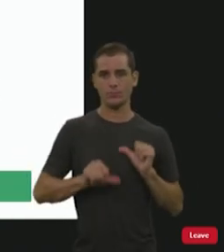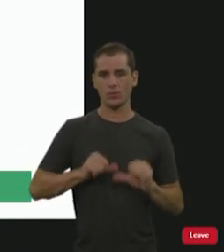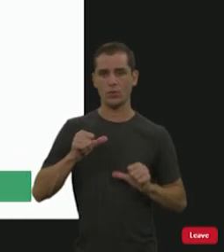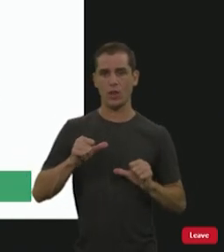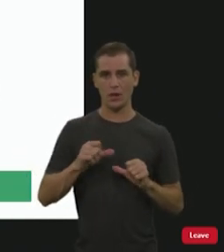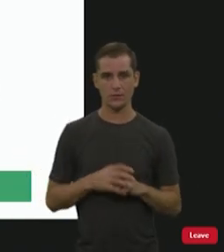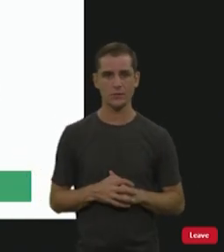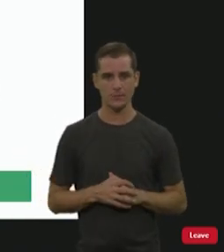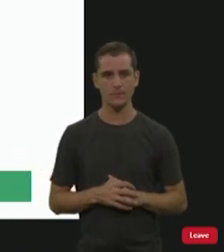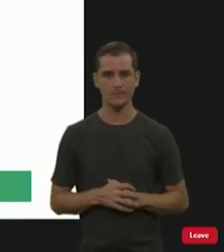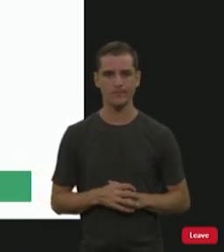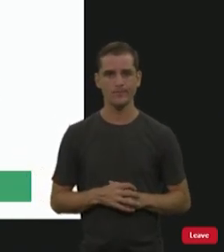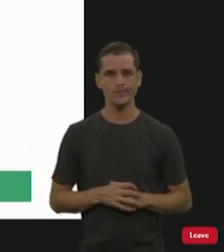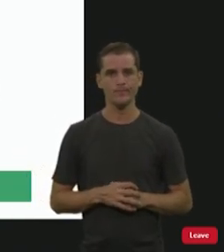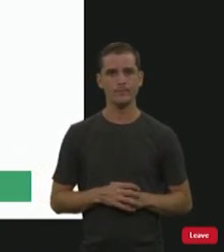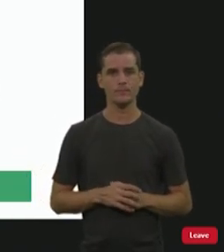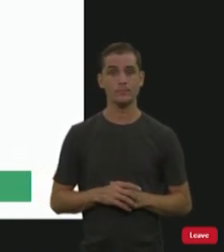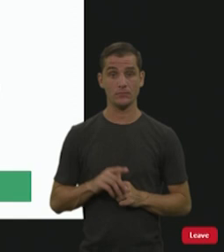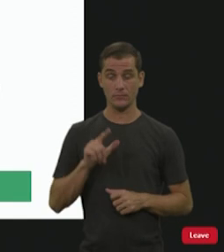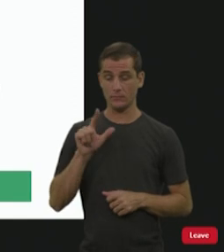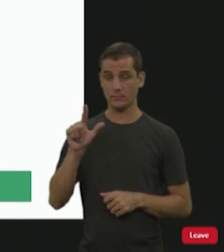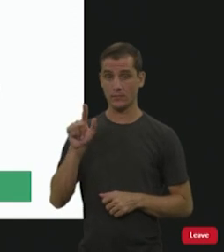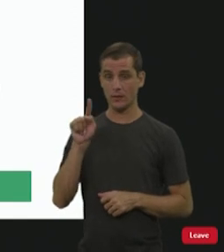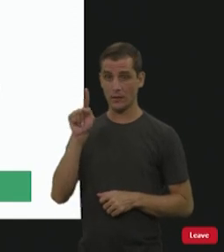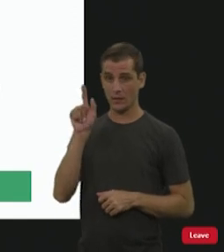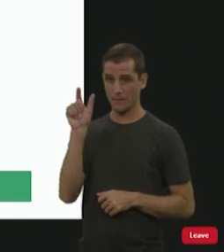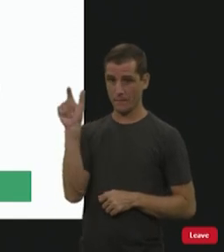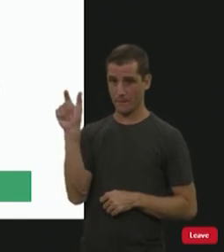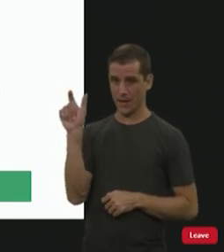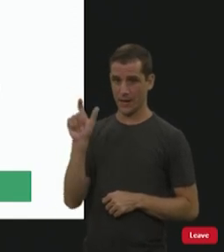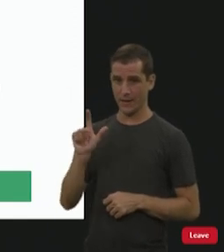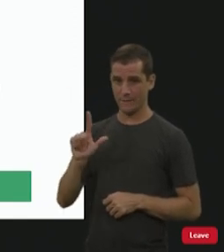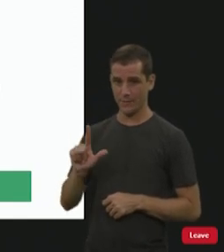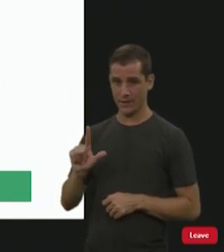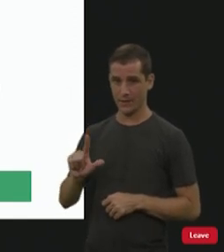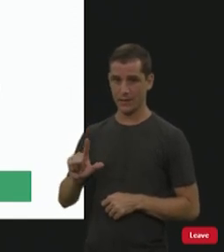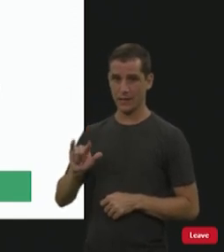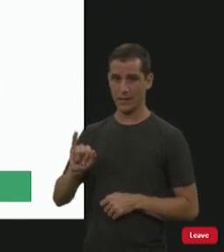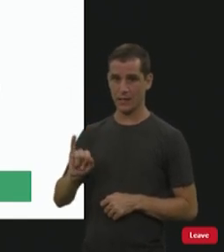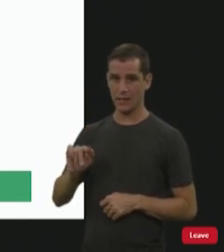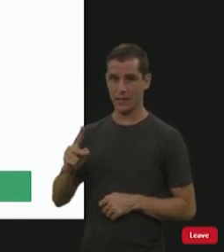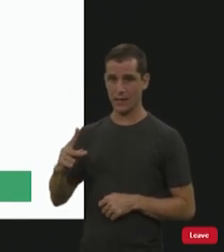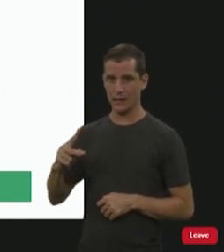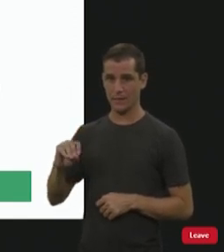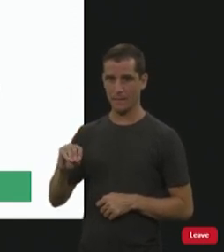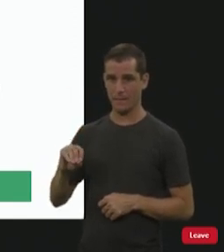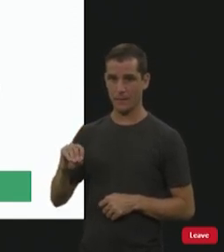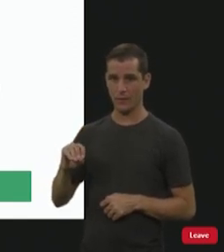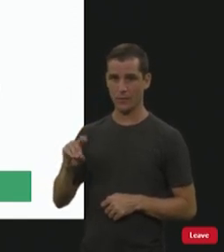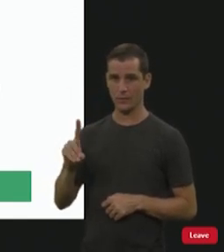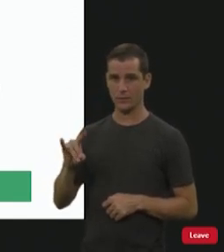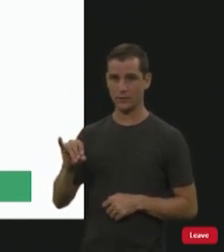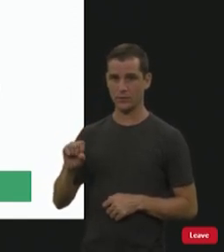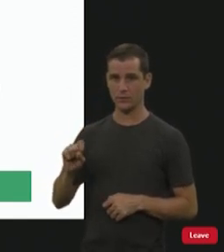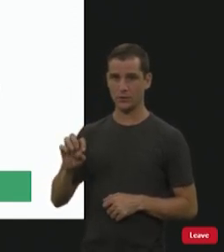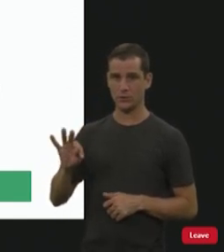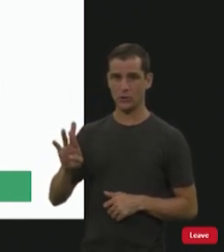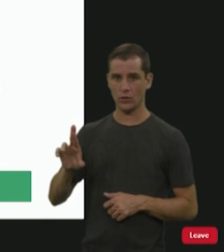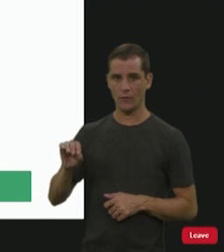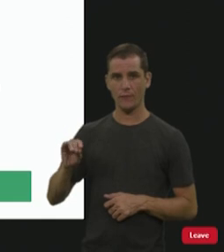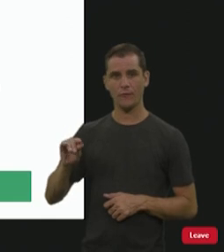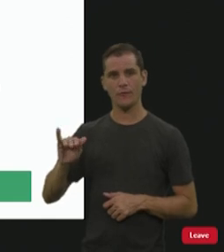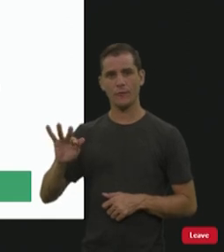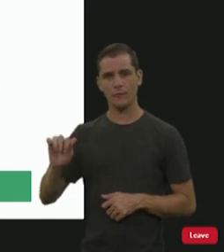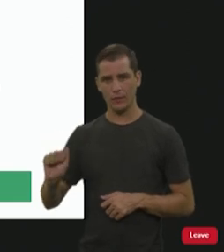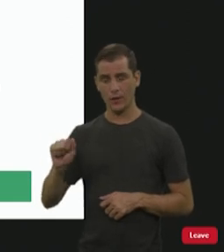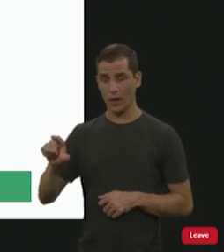De uma maneira geral, as lipodistrofias são raras, né? Excluindo a lipodistrofia por HIV, pela medicação dos antirretrovirais,